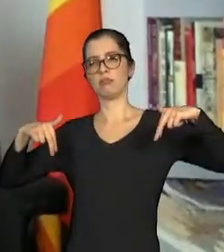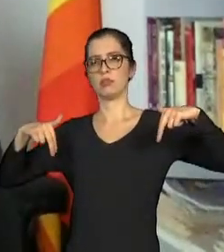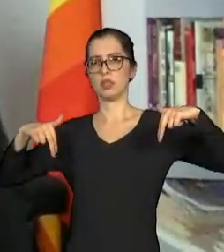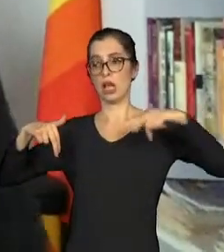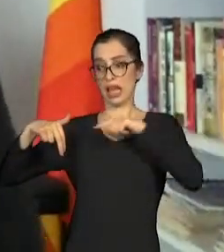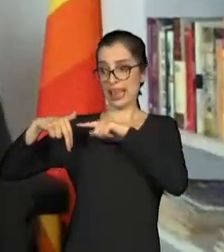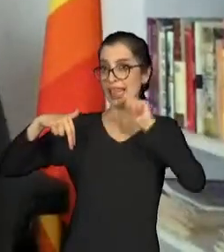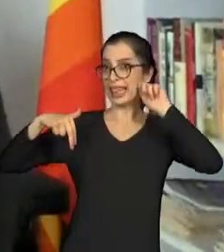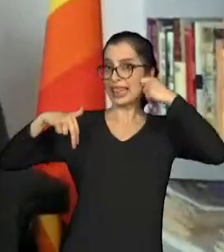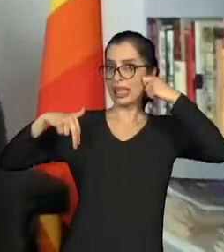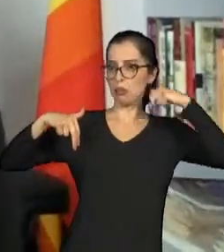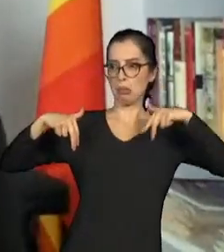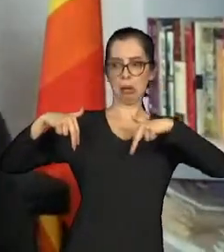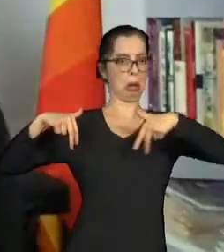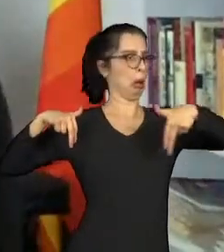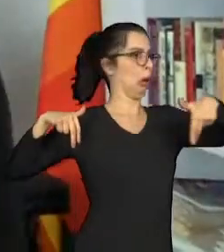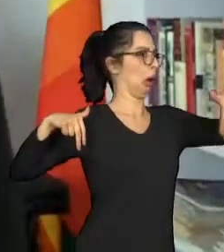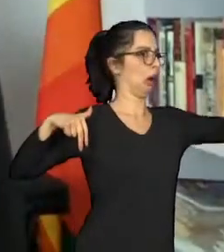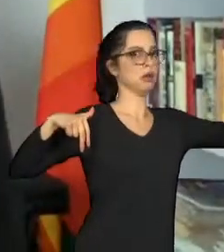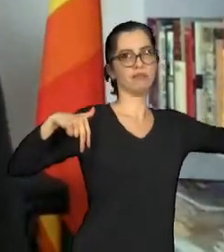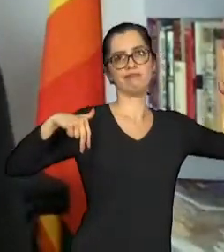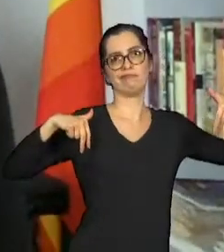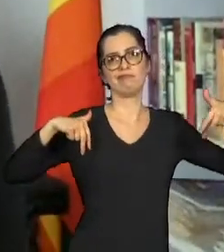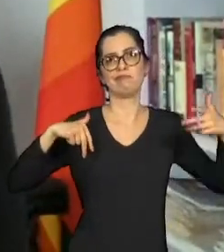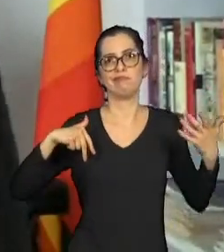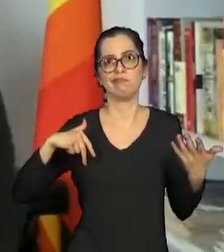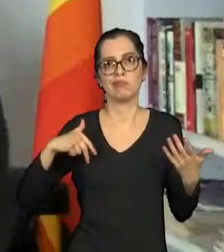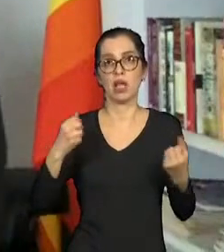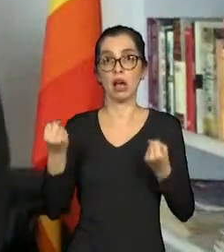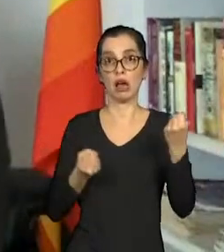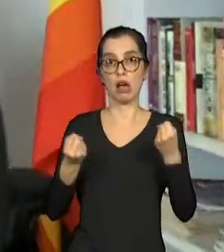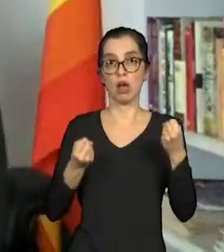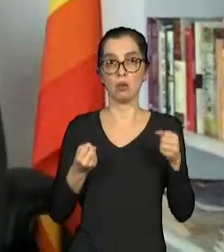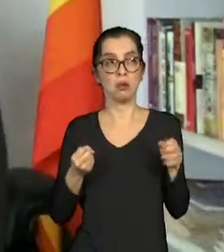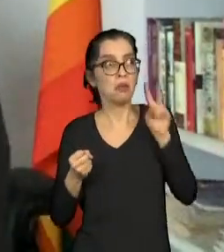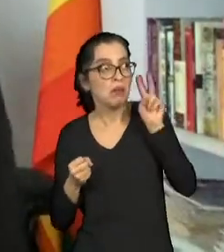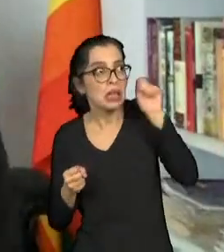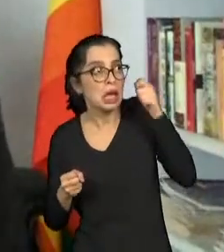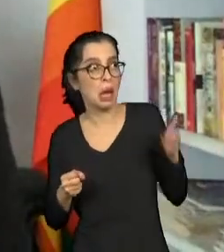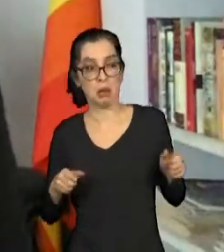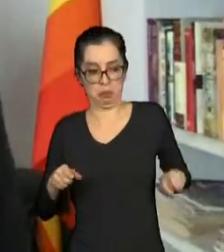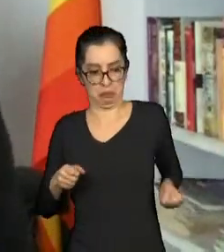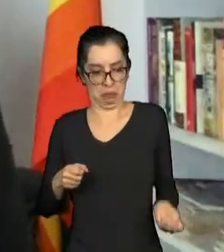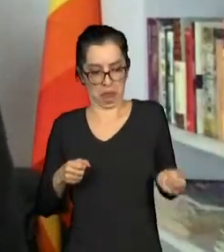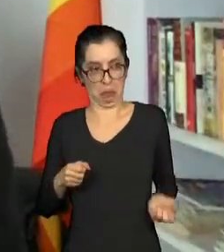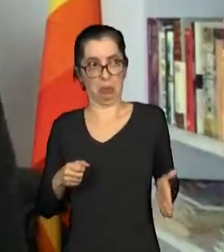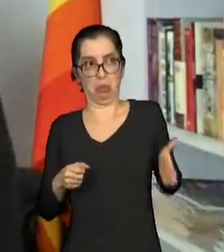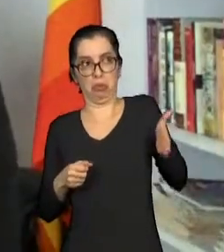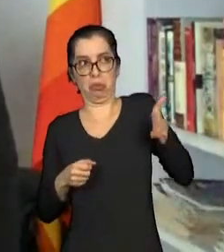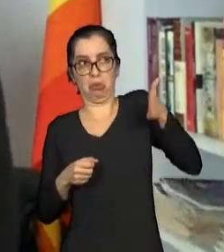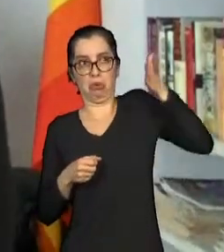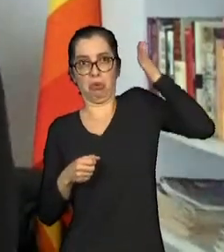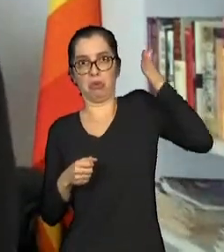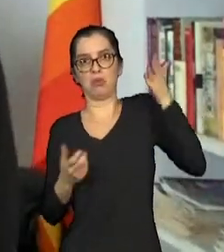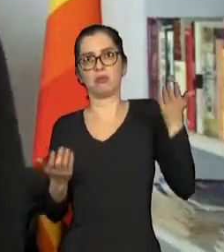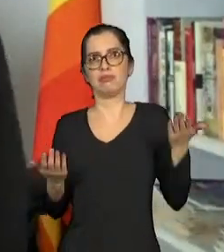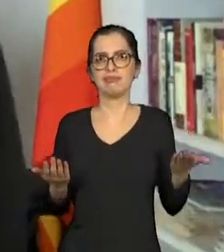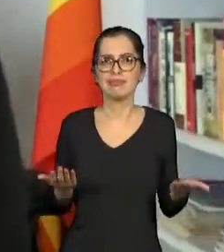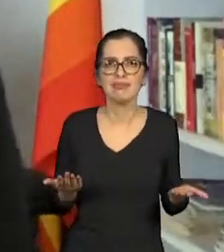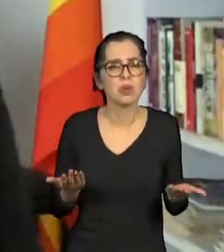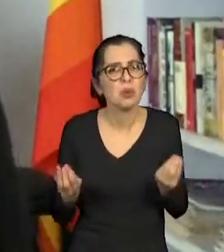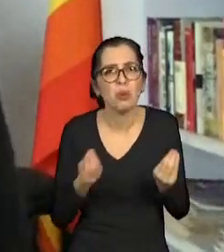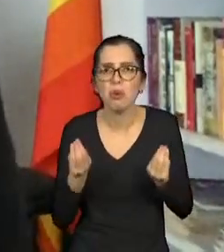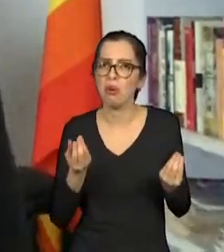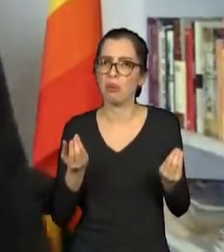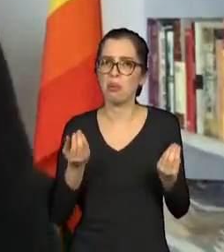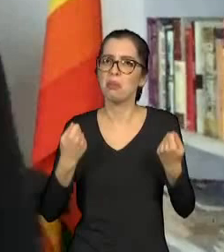seu carro se uma pessoa negra passa? Ou seja, esses vieses, eles têm efeitos sobre o racismo. Institucional, como é que você altera regras institucionais de